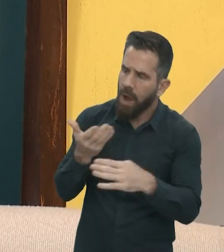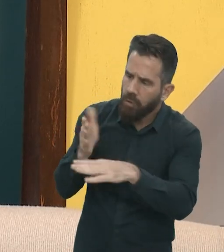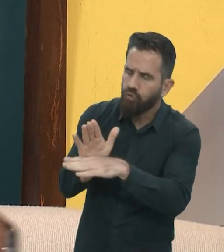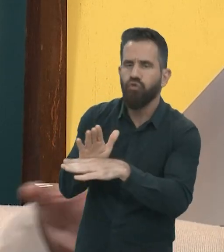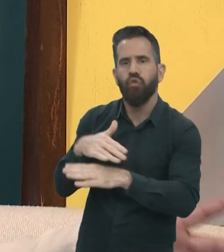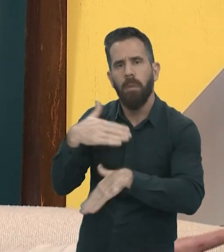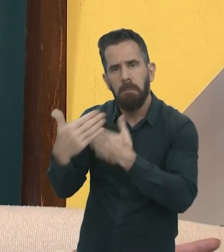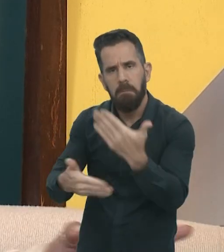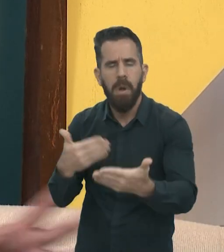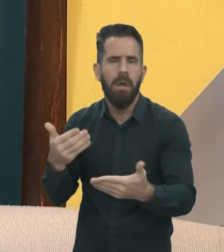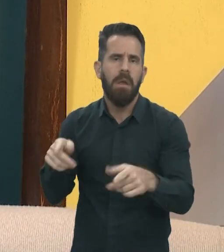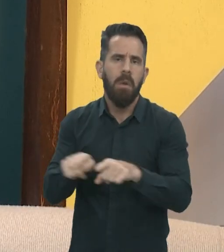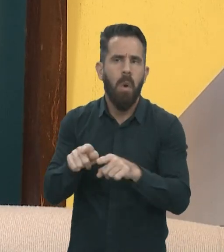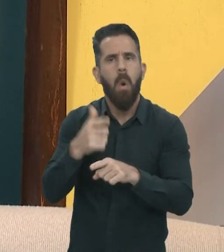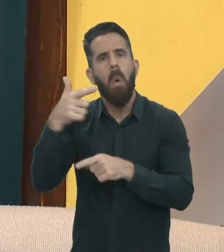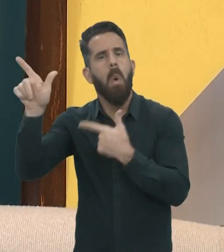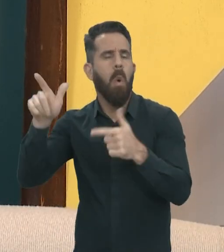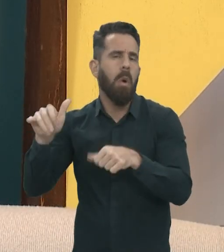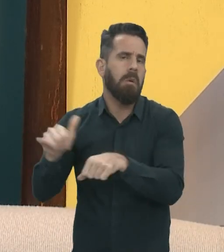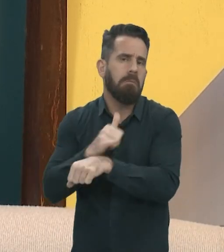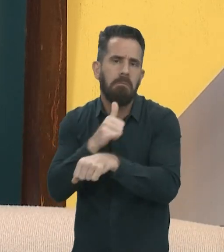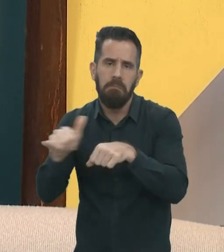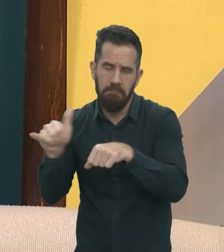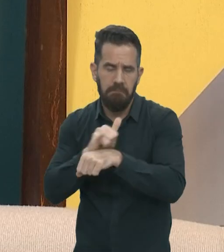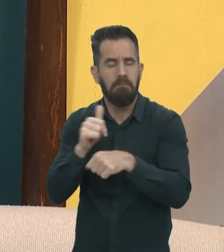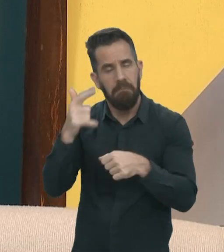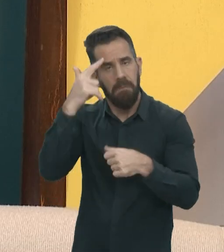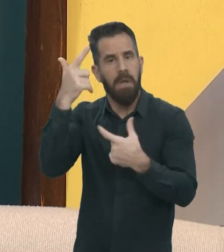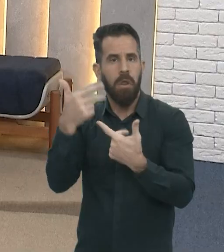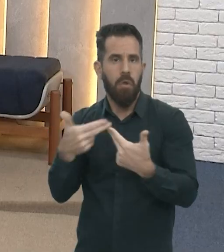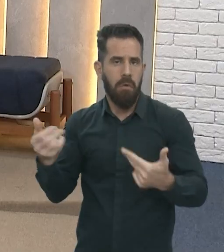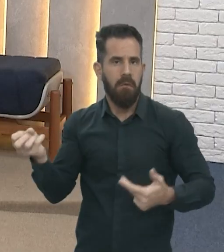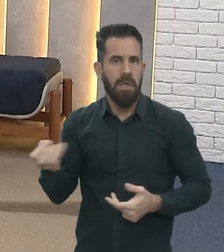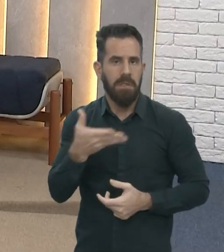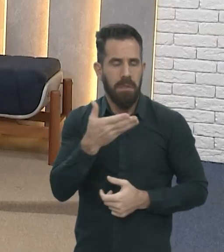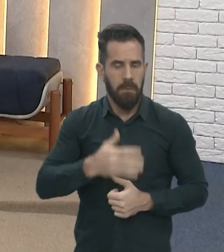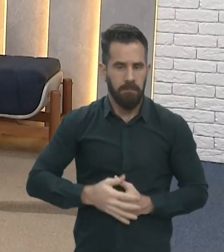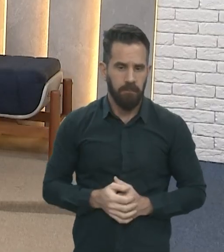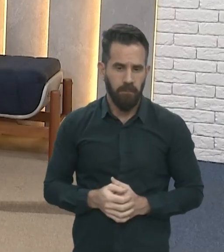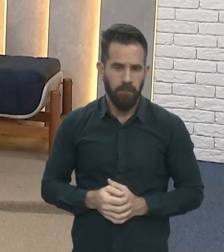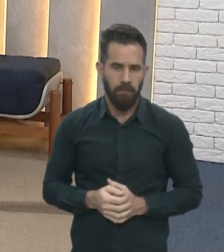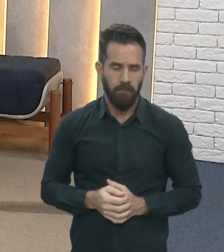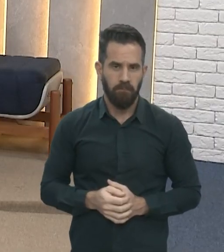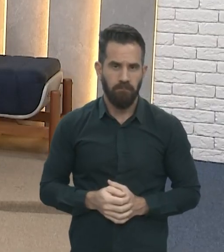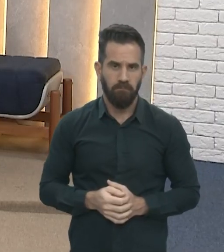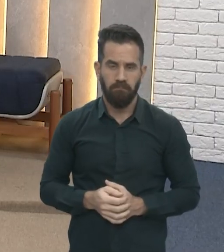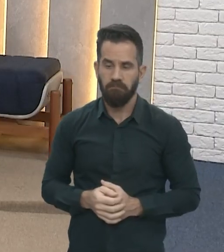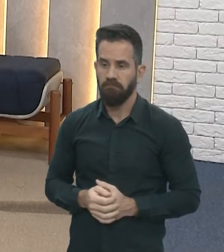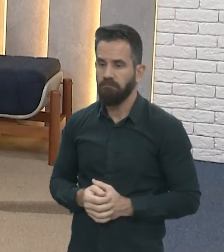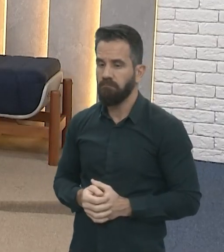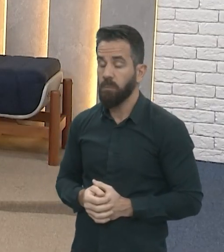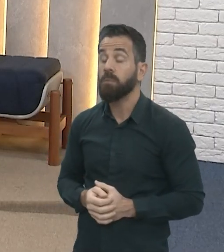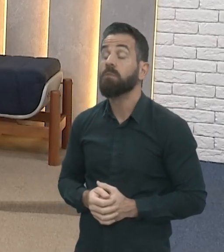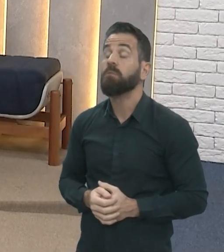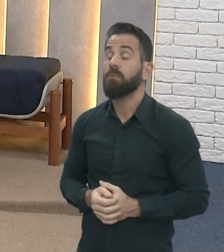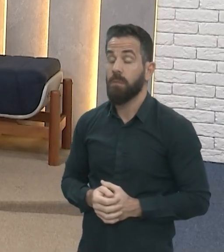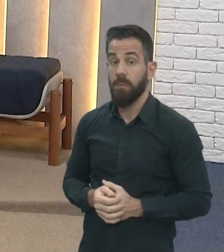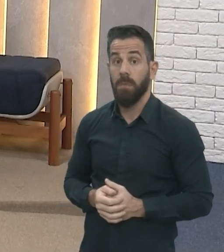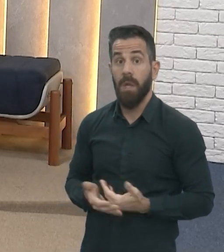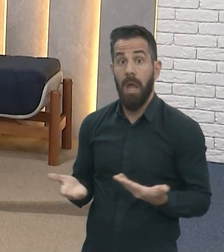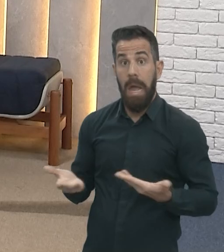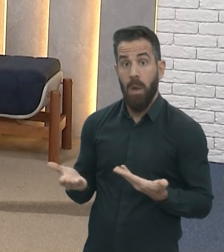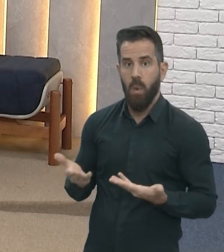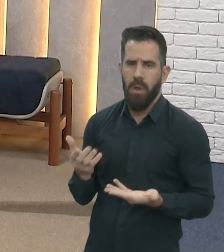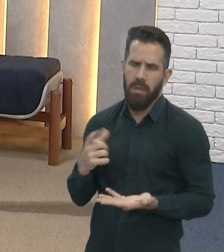construir outras com outros canais também de inovação. Professores, nesse momento a gente tem então um espaço de